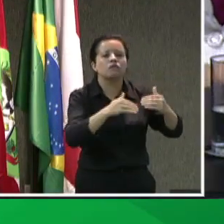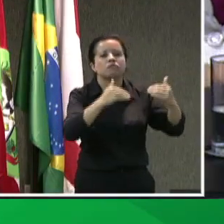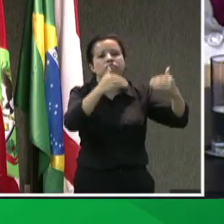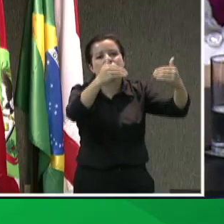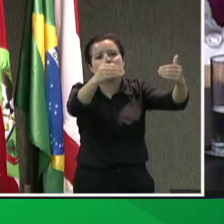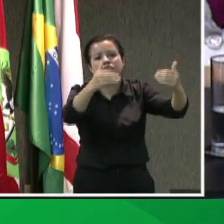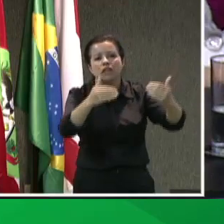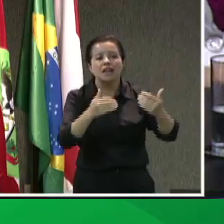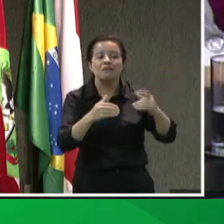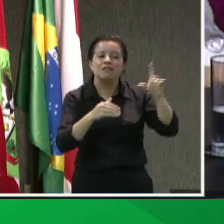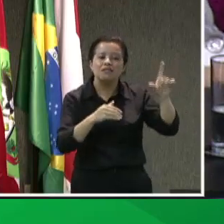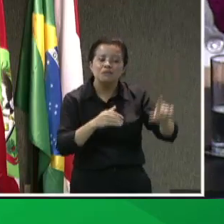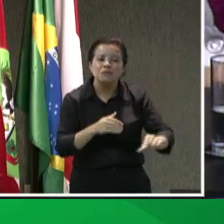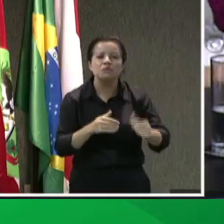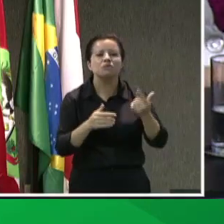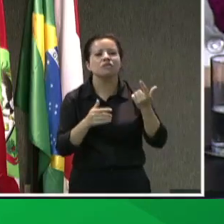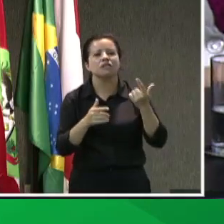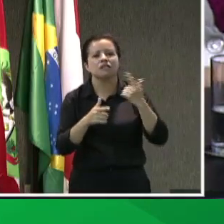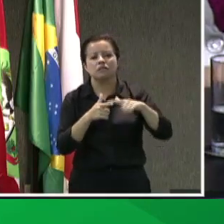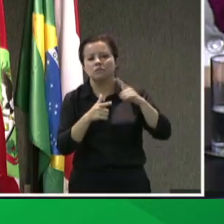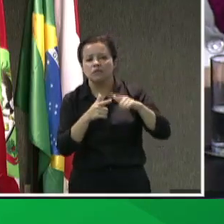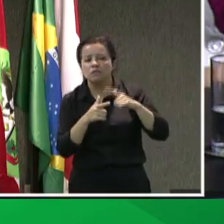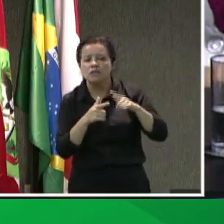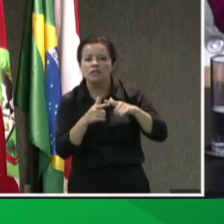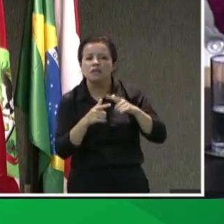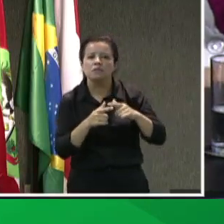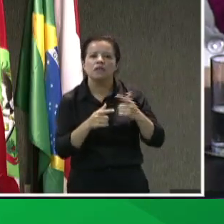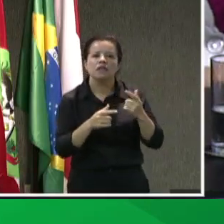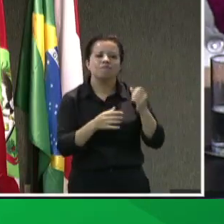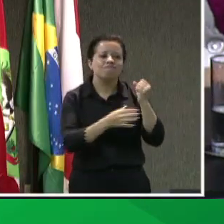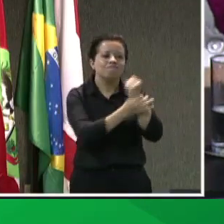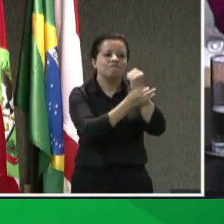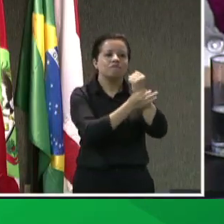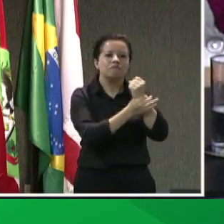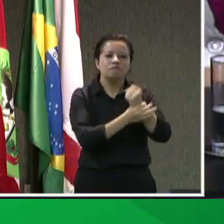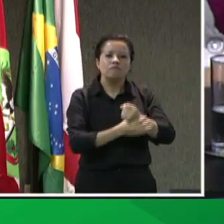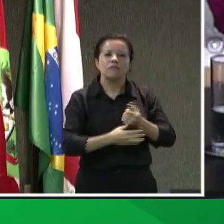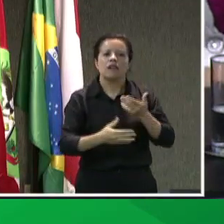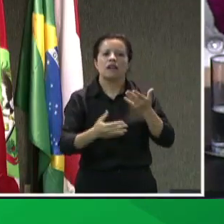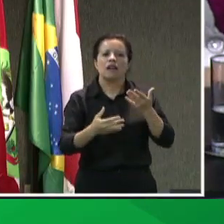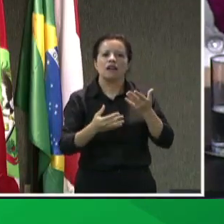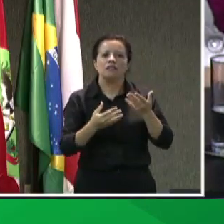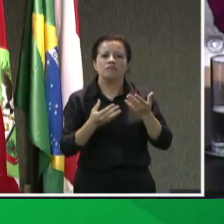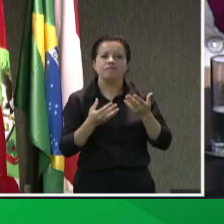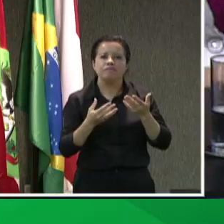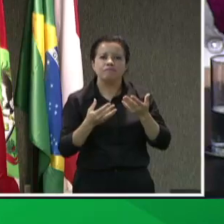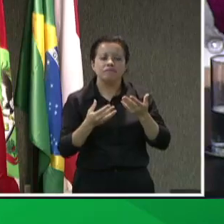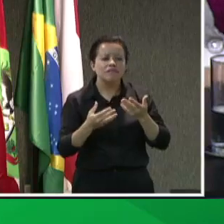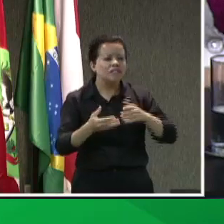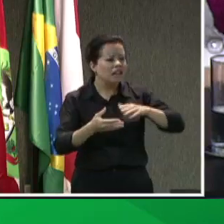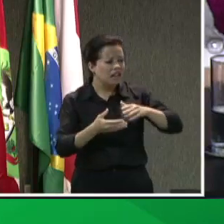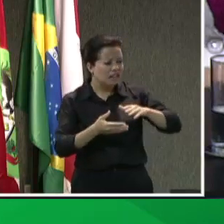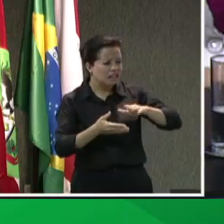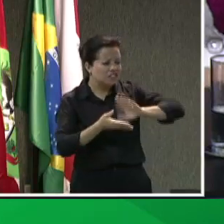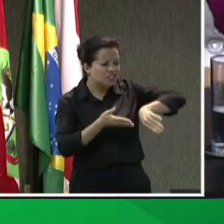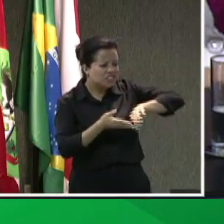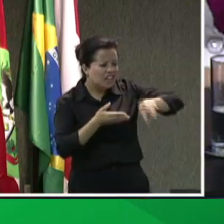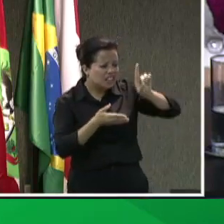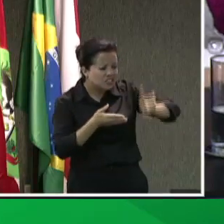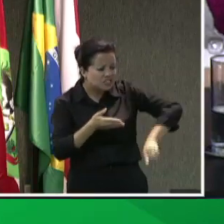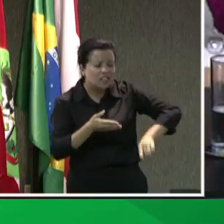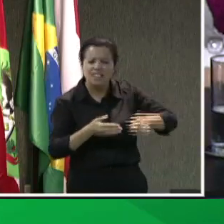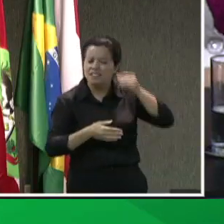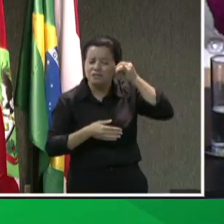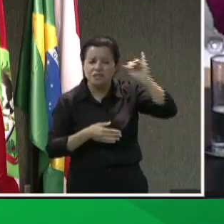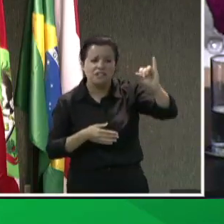tentar minimizar, segurar, resistir, que a gente evite que se tire alguns direitos que estão tentando tirar vários, já tiraram